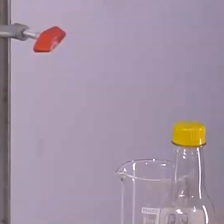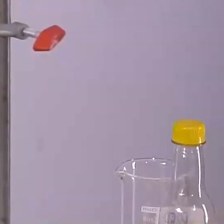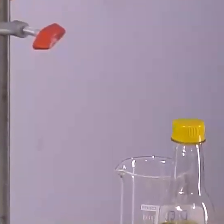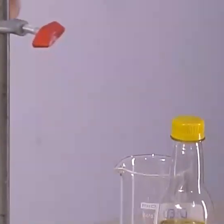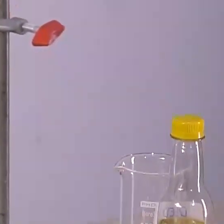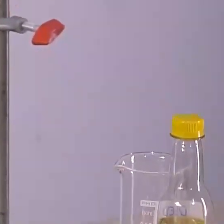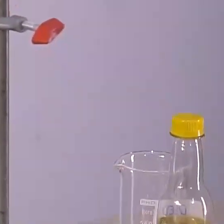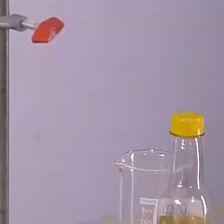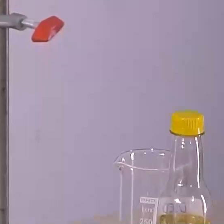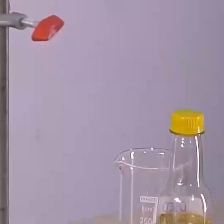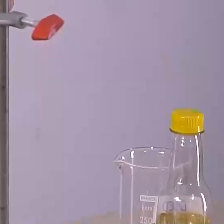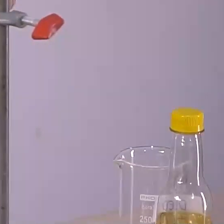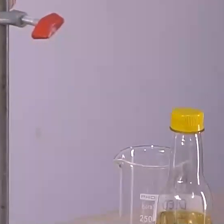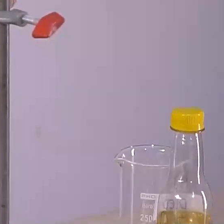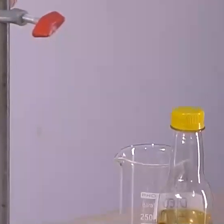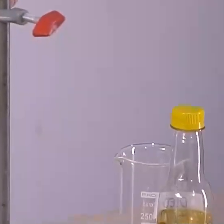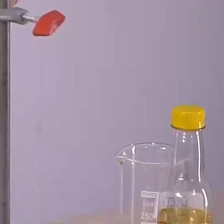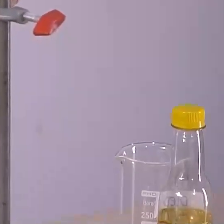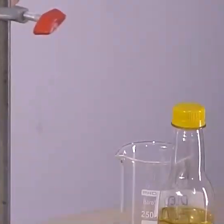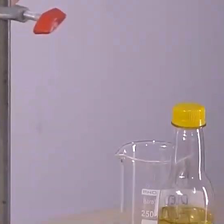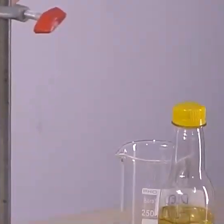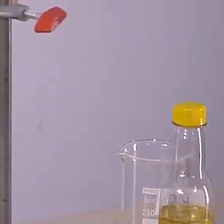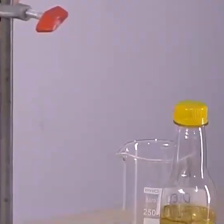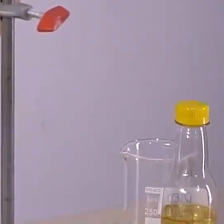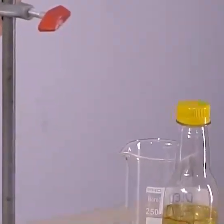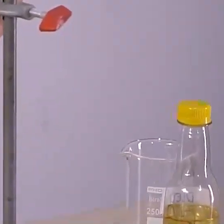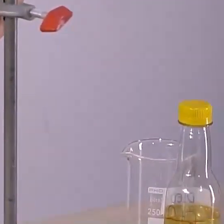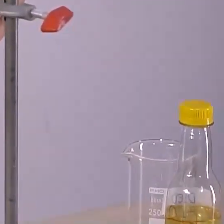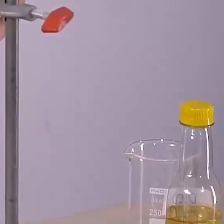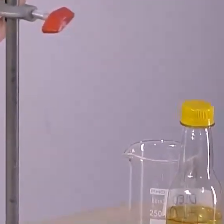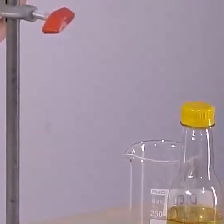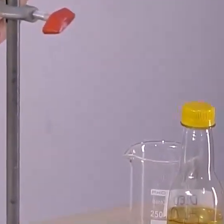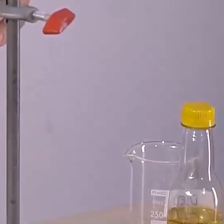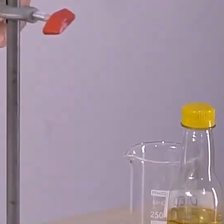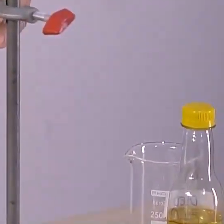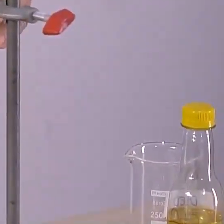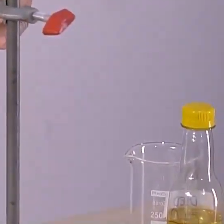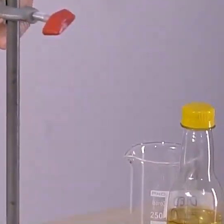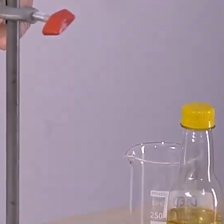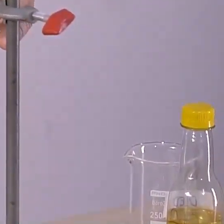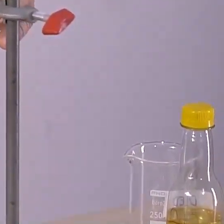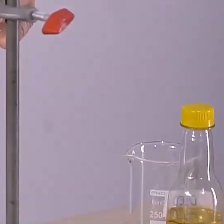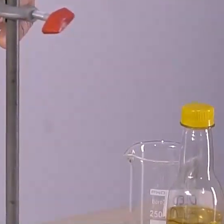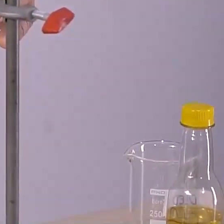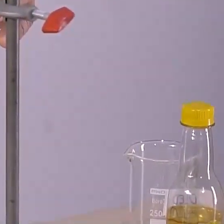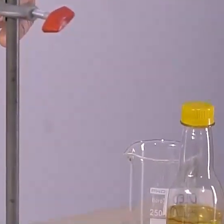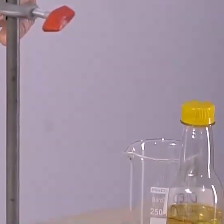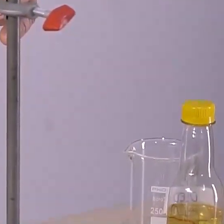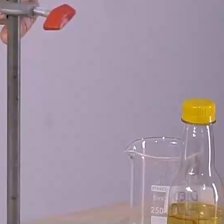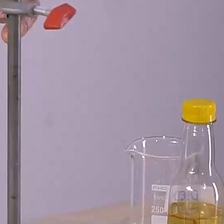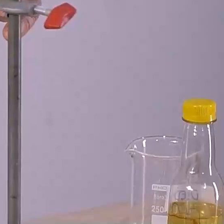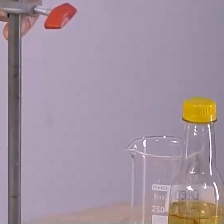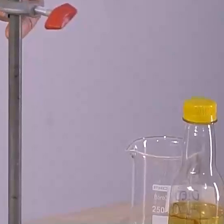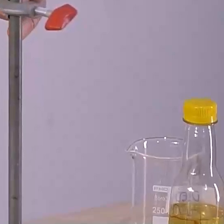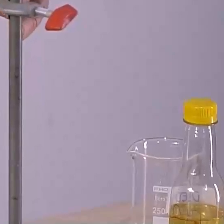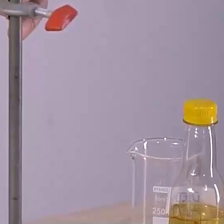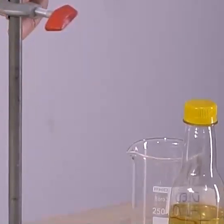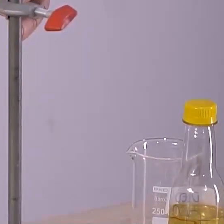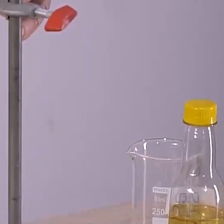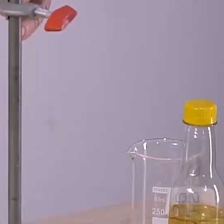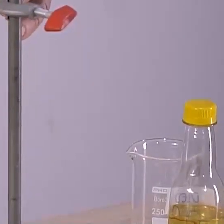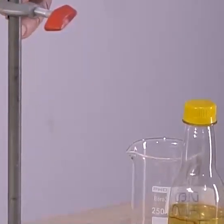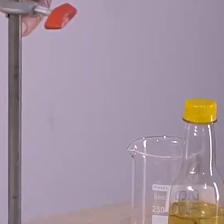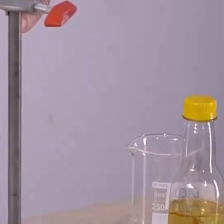fazer a filtração. Então, olha só, eu estou direcionando o bastão de vidro para que o líquido ele siga, ó,